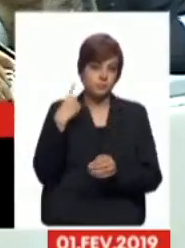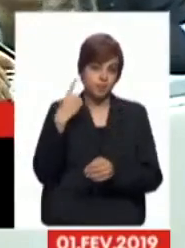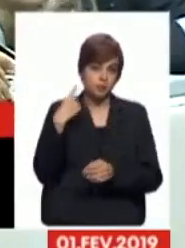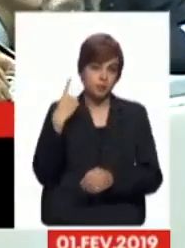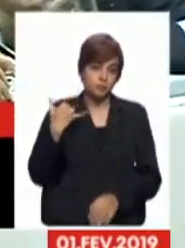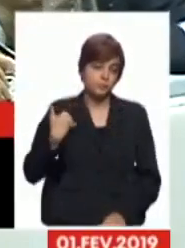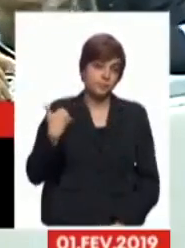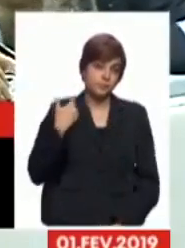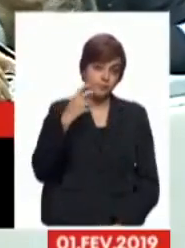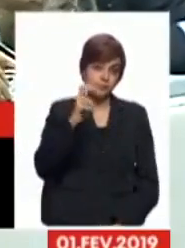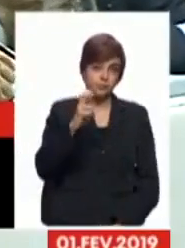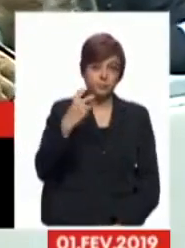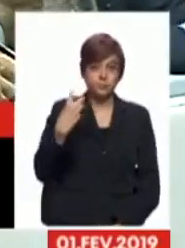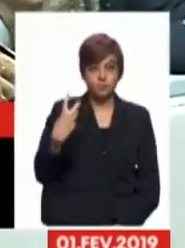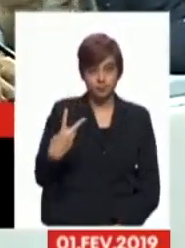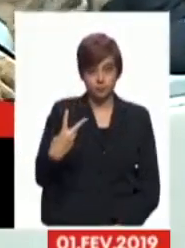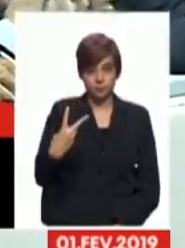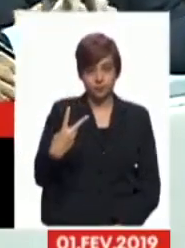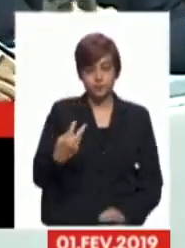anos.